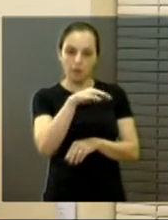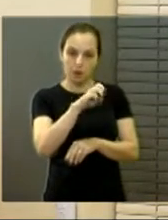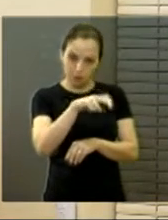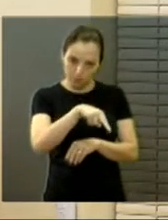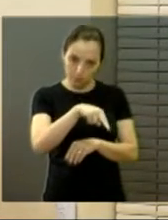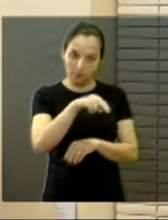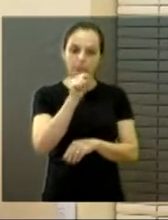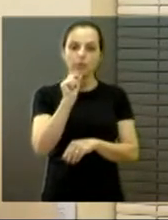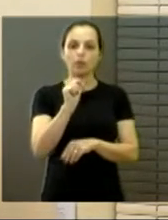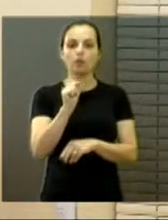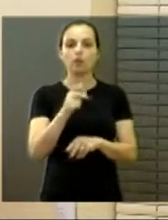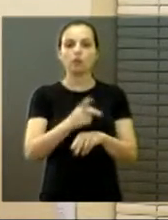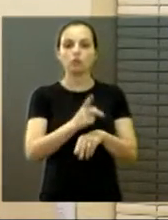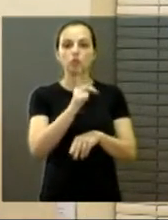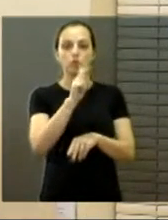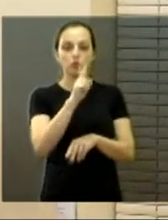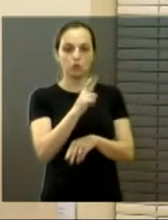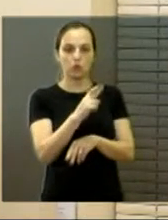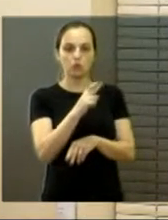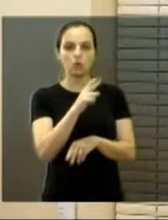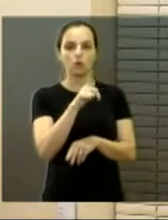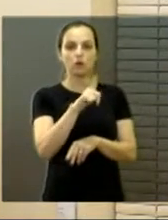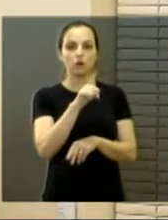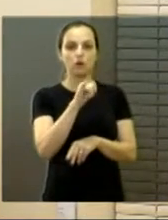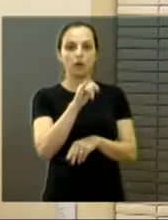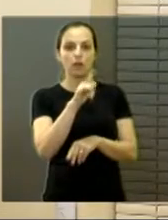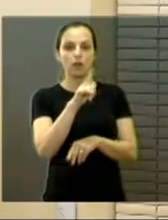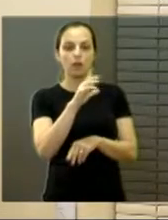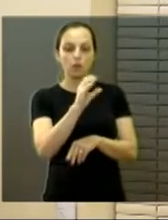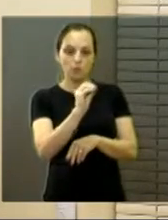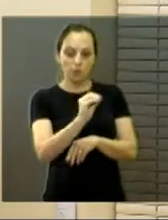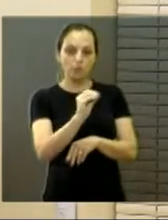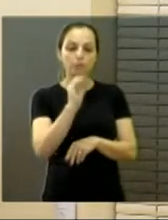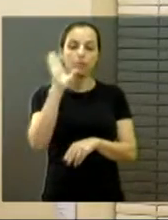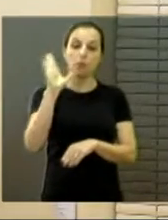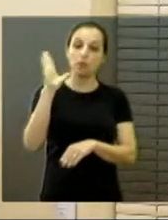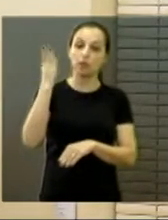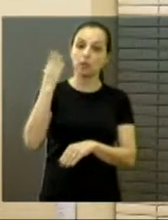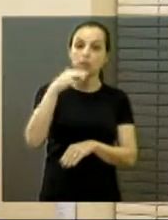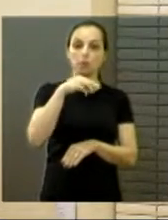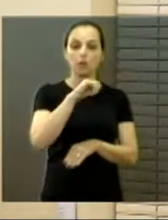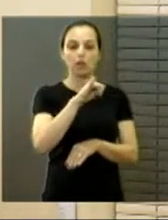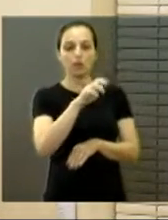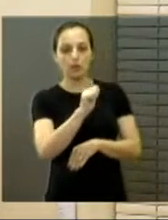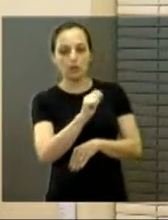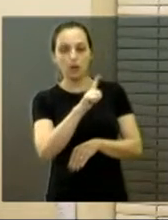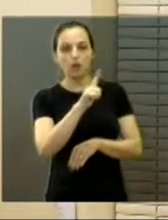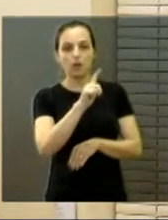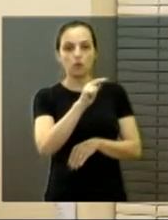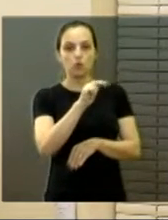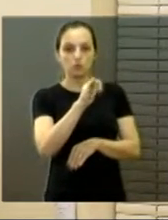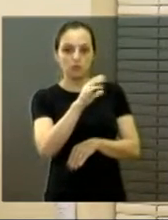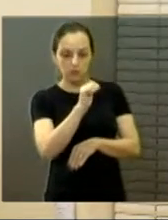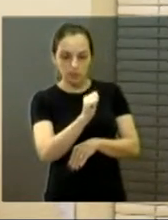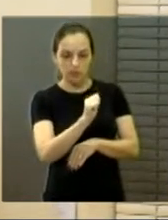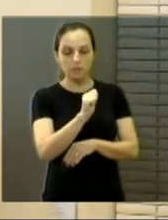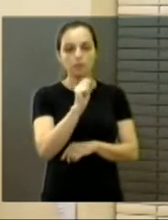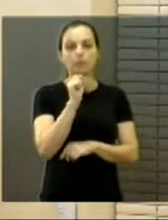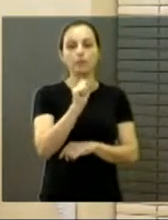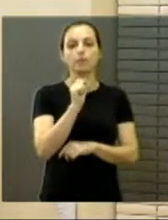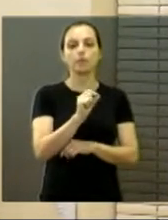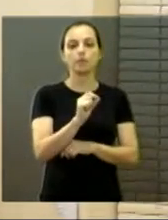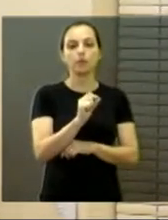a doutora Leico, a professora Leico, foi homenageada, a Maria Lúcia Gil, do Amor Exigente, foi